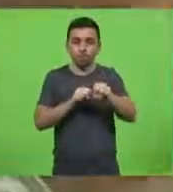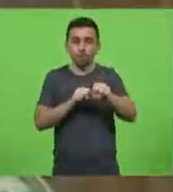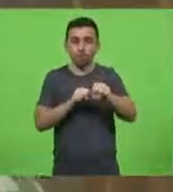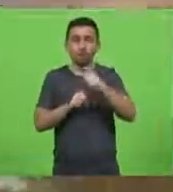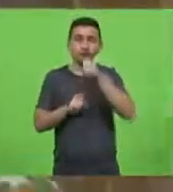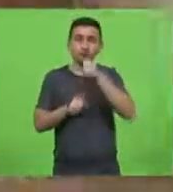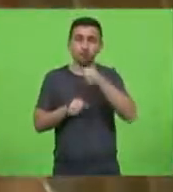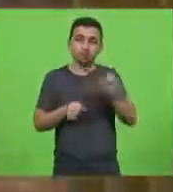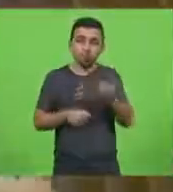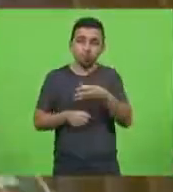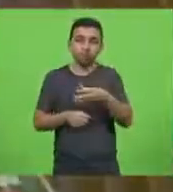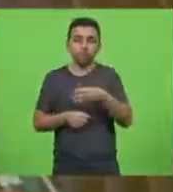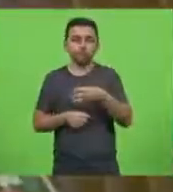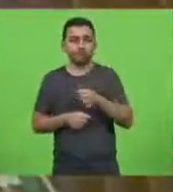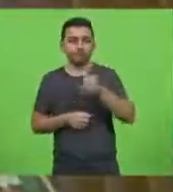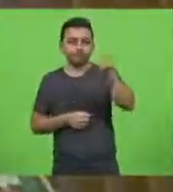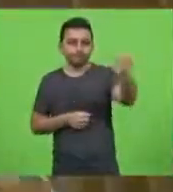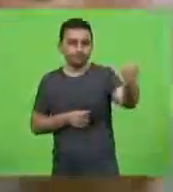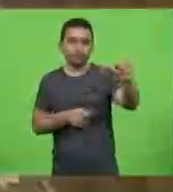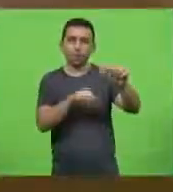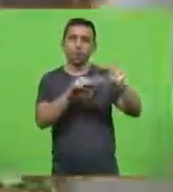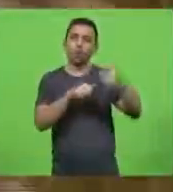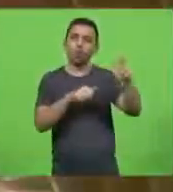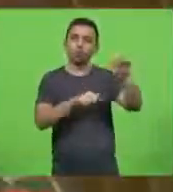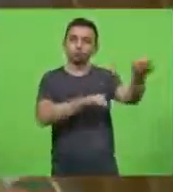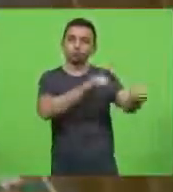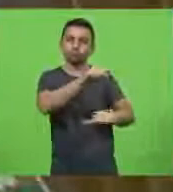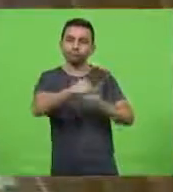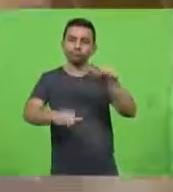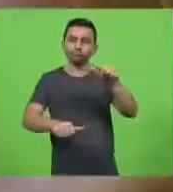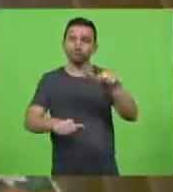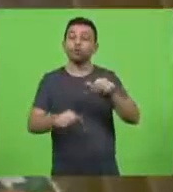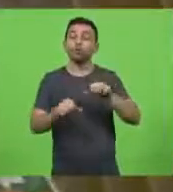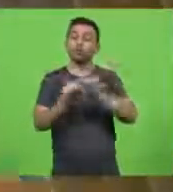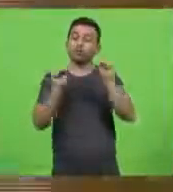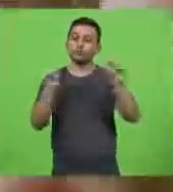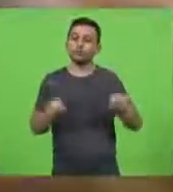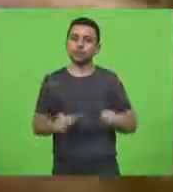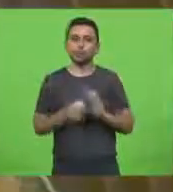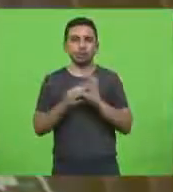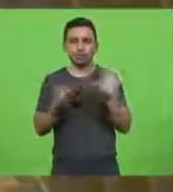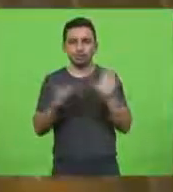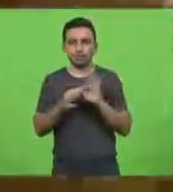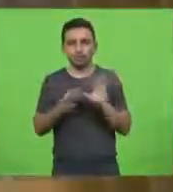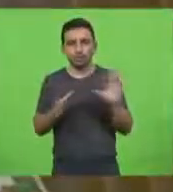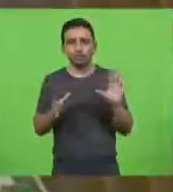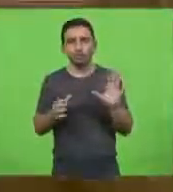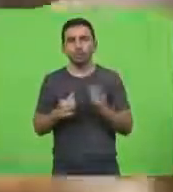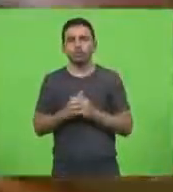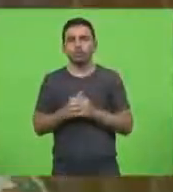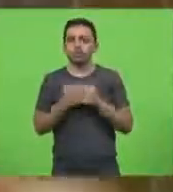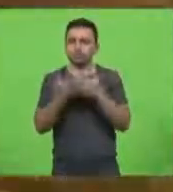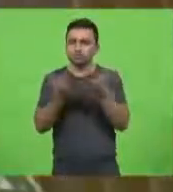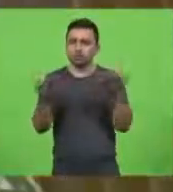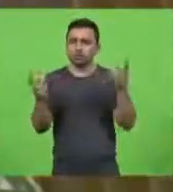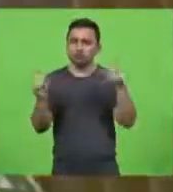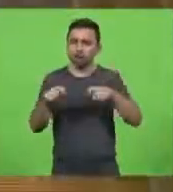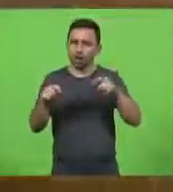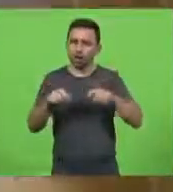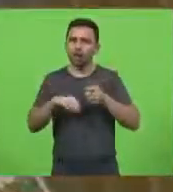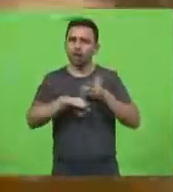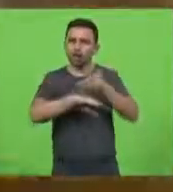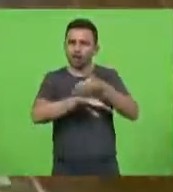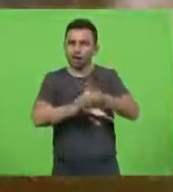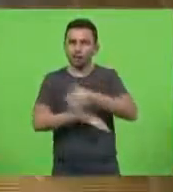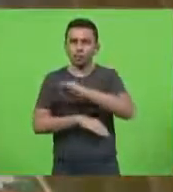e fazer essa troca, né? Isso é um sistema que possibilita isso. Então, eu convido o senhor assim desejar, comparecer tanto na Polícia Militar quanto no Bombeiro,